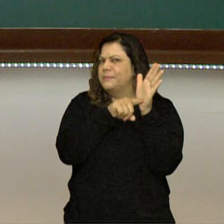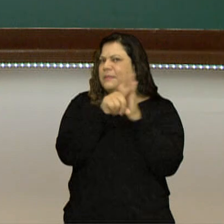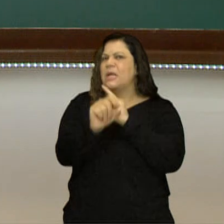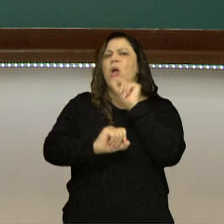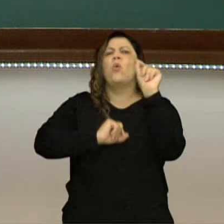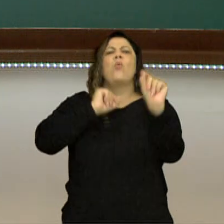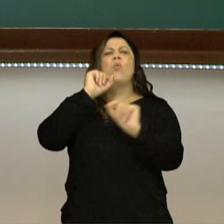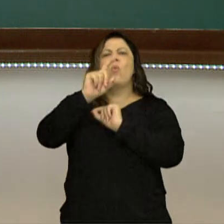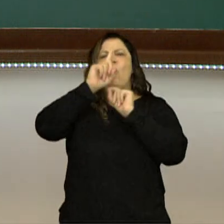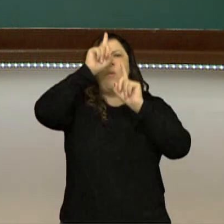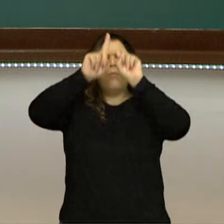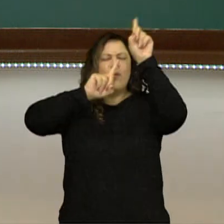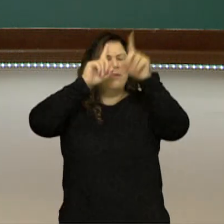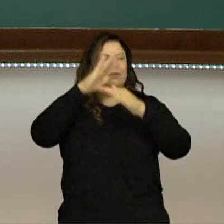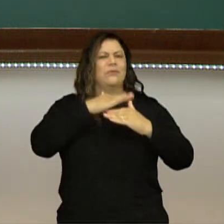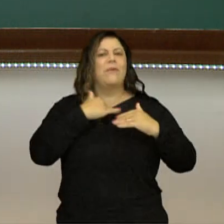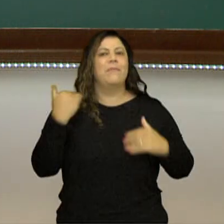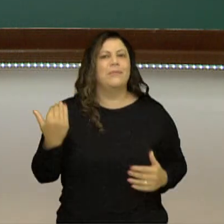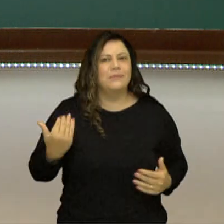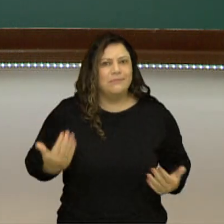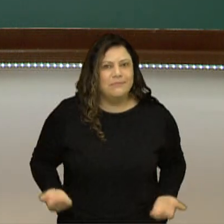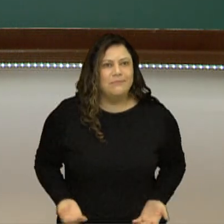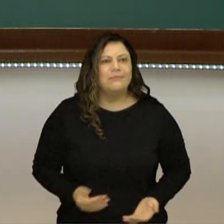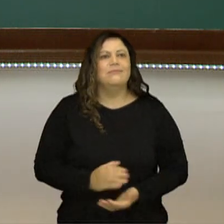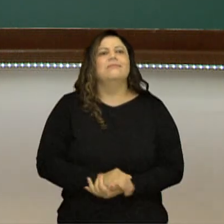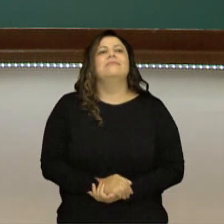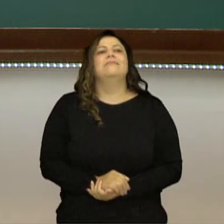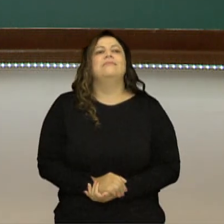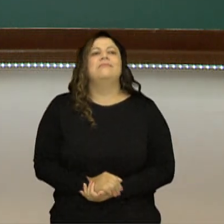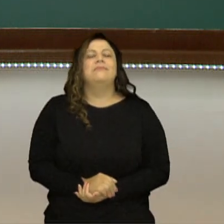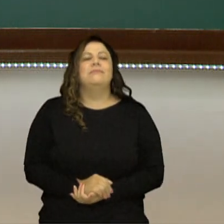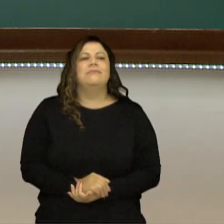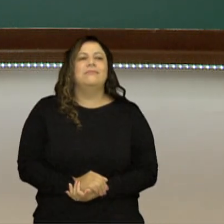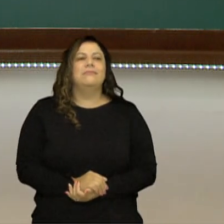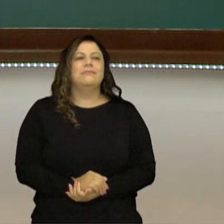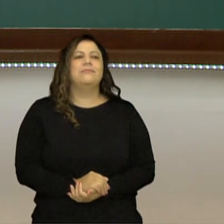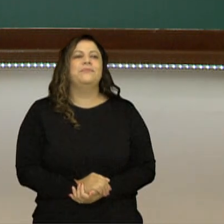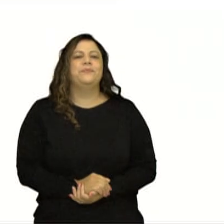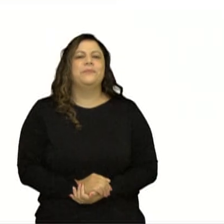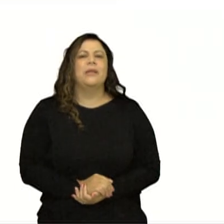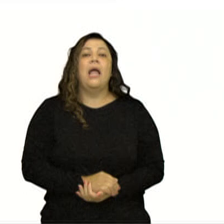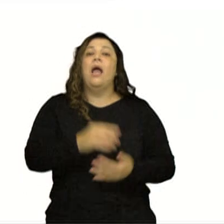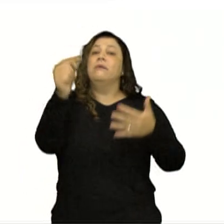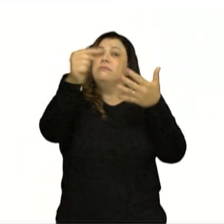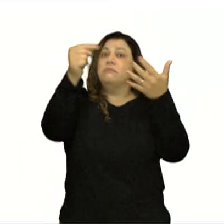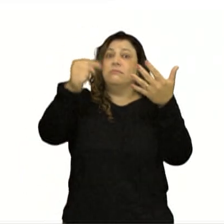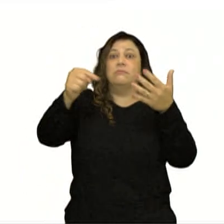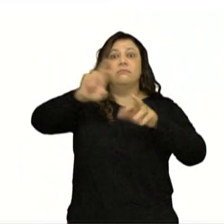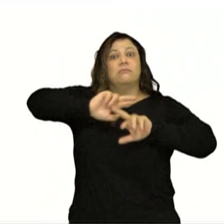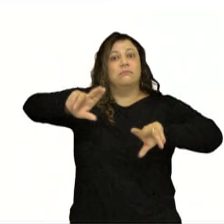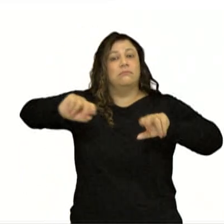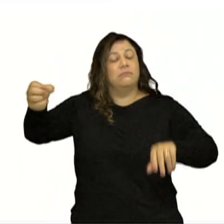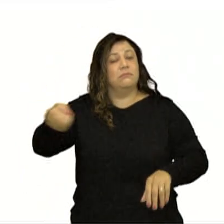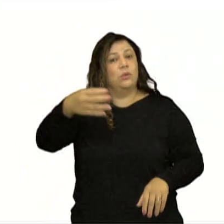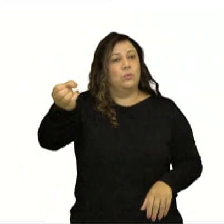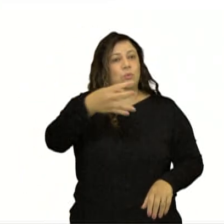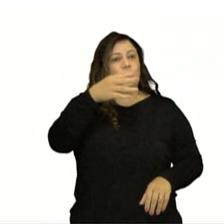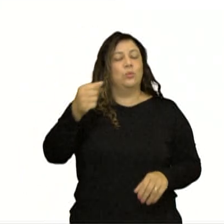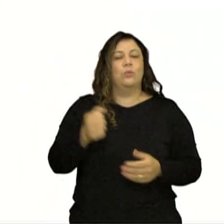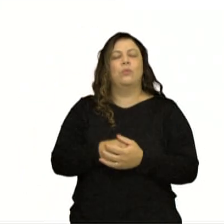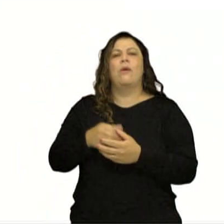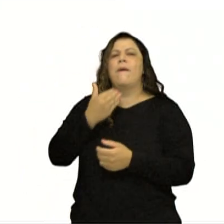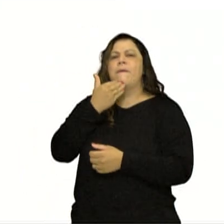inventor da Kodak morreu. Em meio a tantas novidades, foi encomendada a George